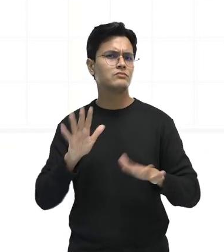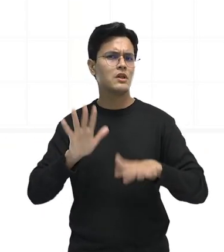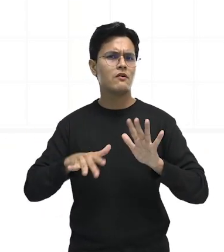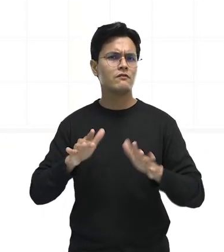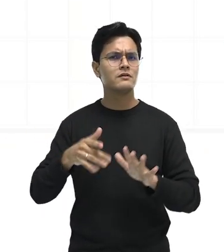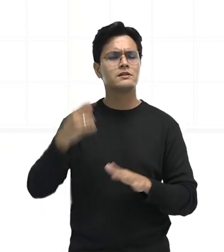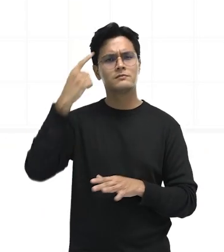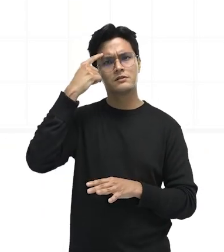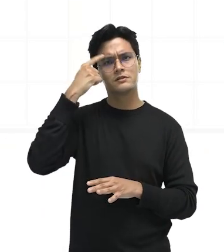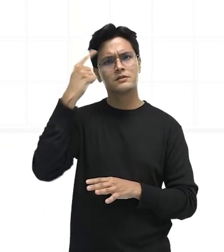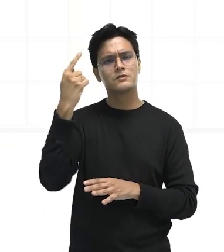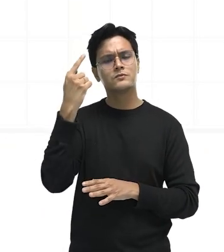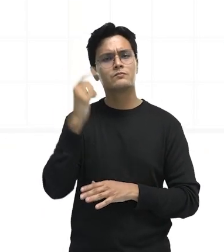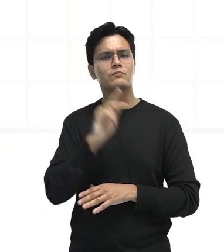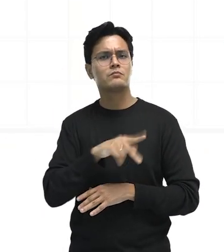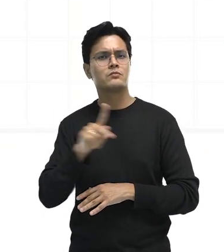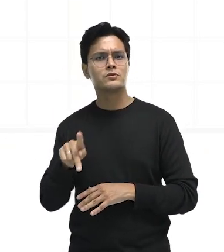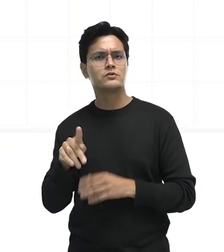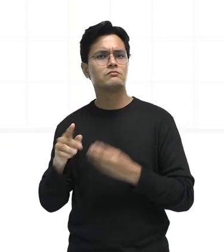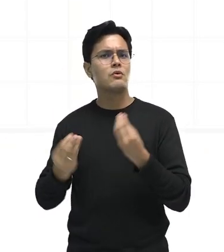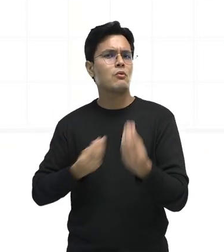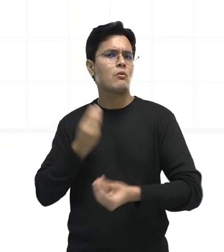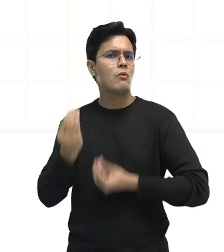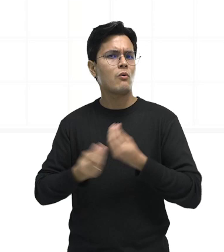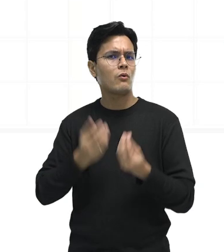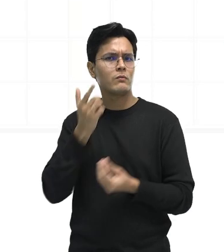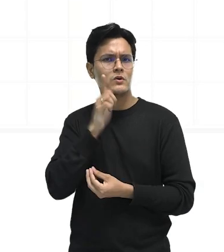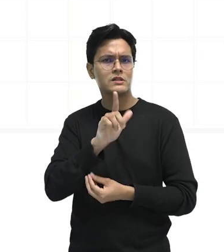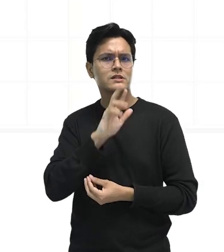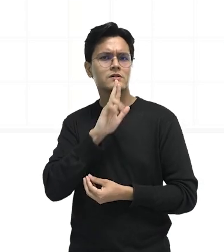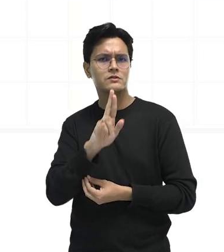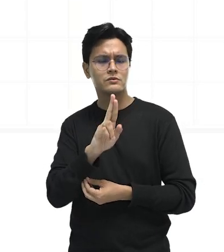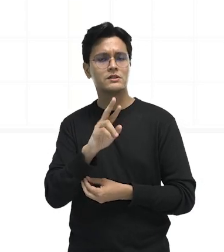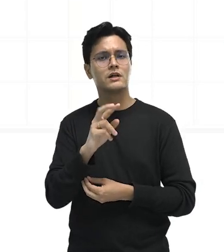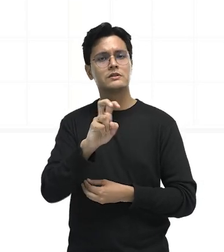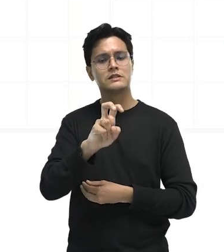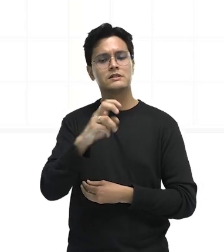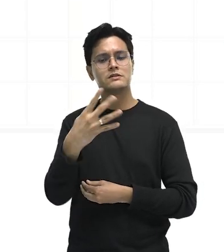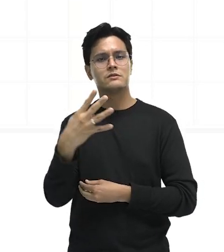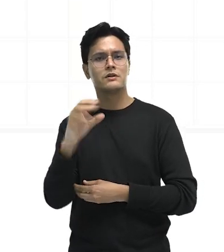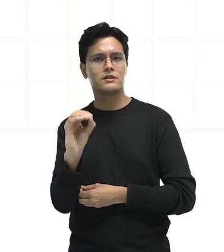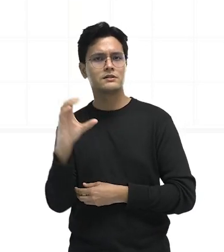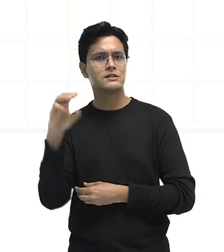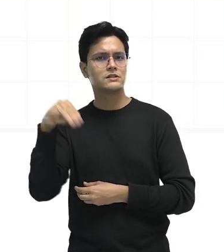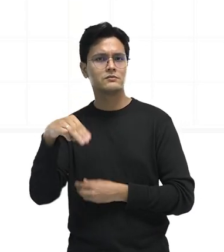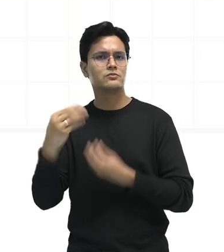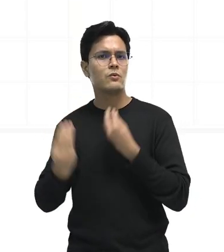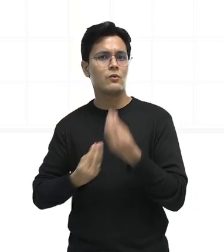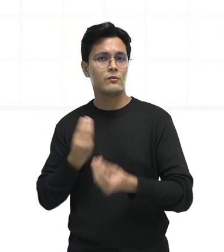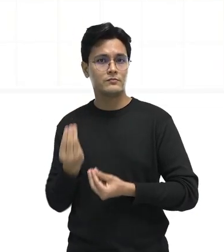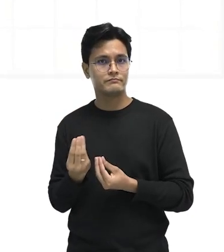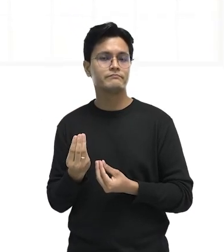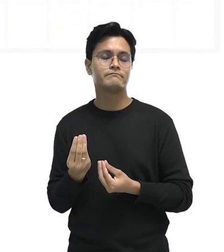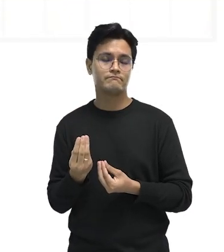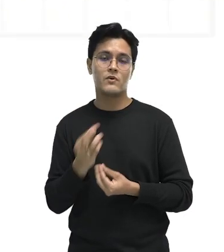como que ele chegou nesse resultado de 540? Ora, muito